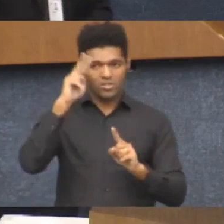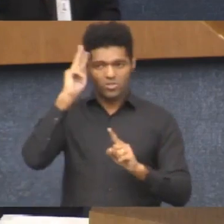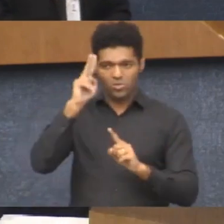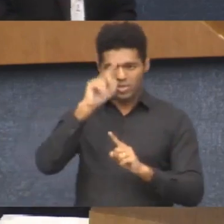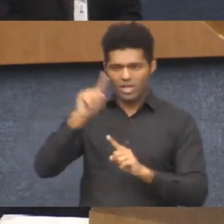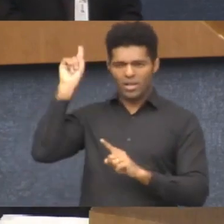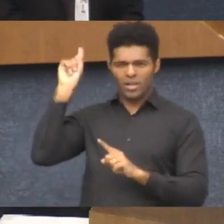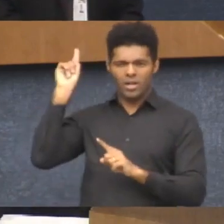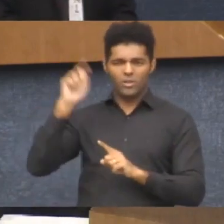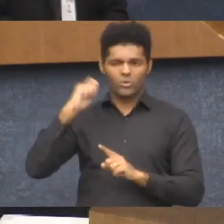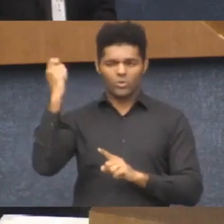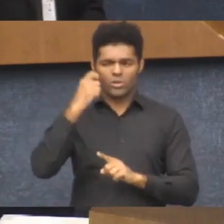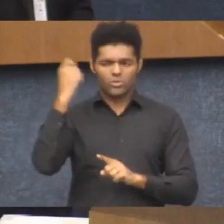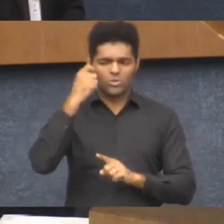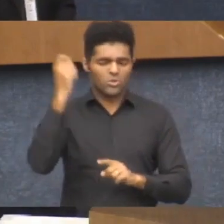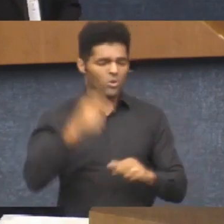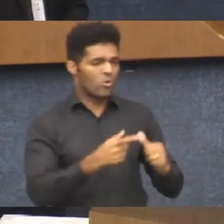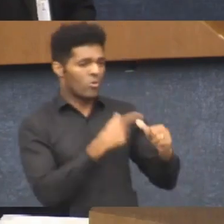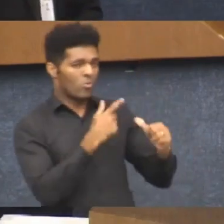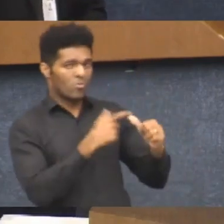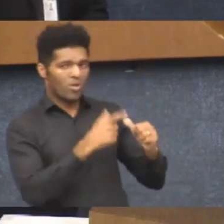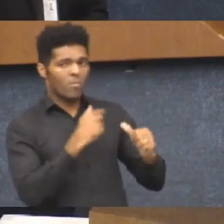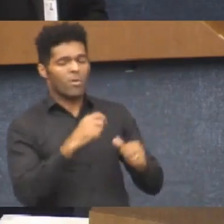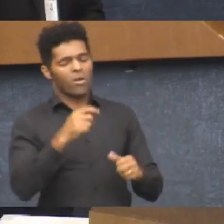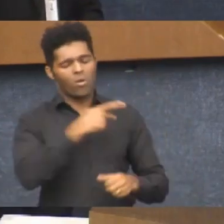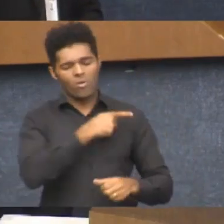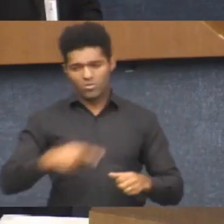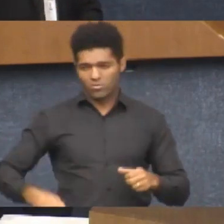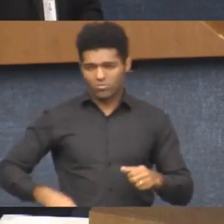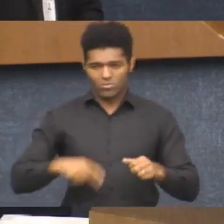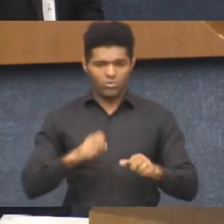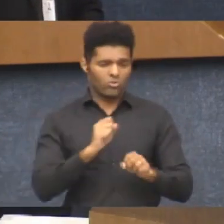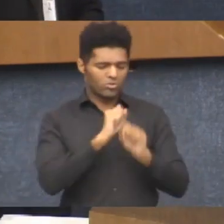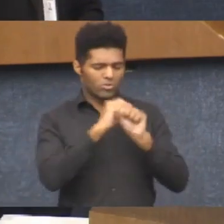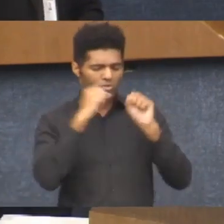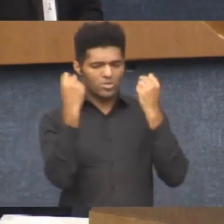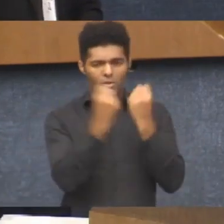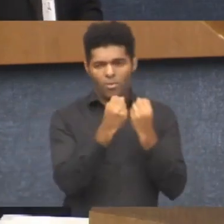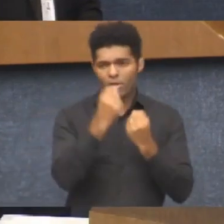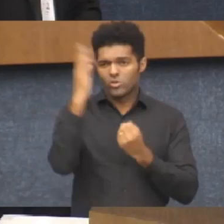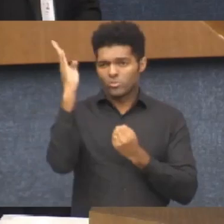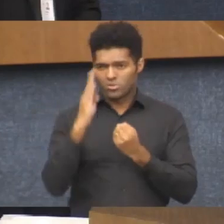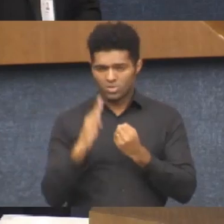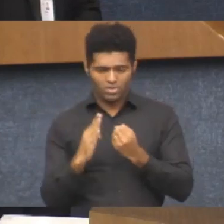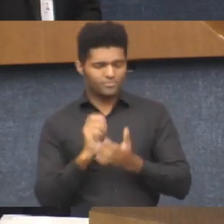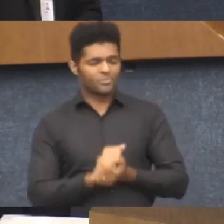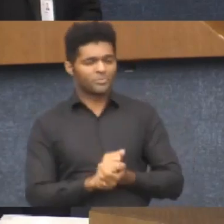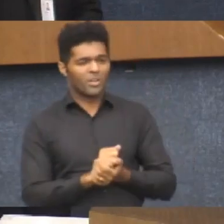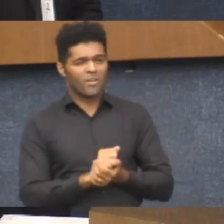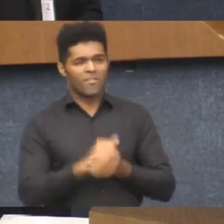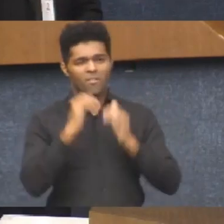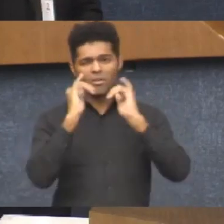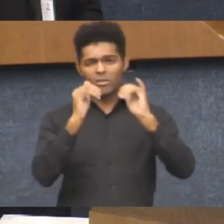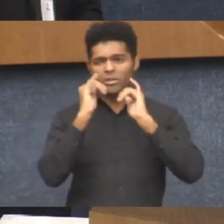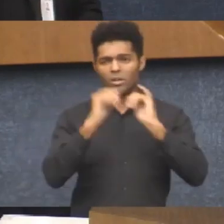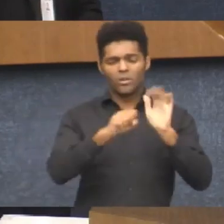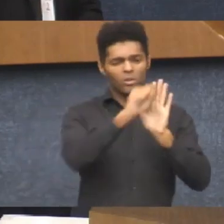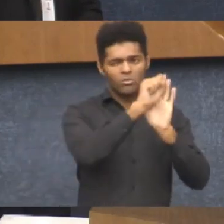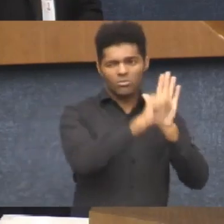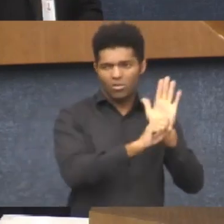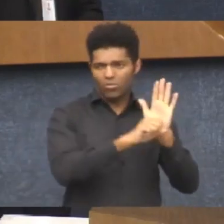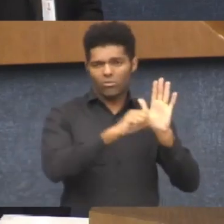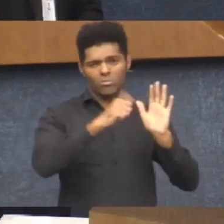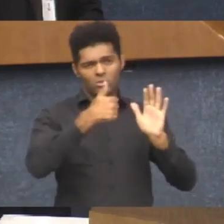eu não estou enganado, o primeiro presidente da Sociedade Brasileira, né, Fabiano, contando que na década de 60, de 70, as